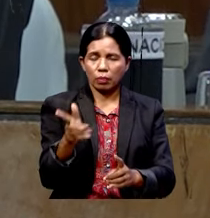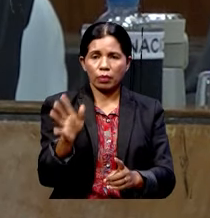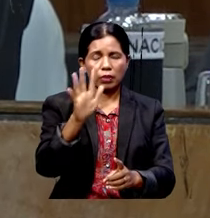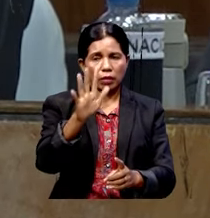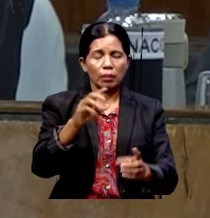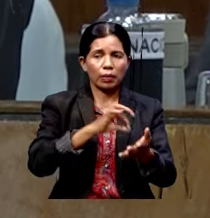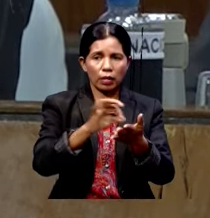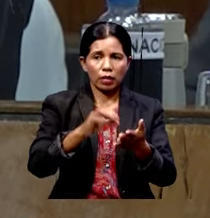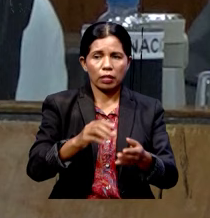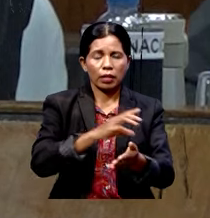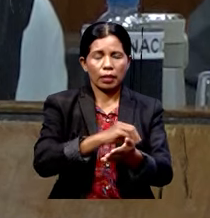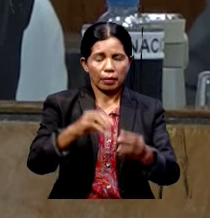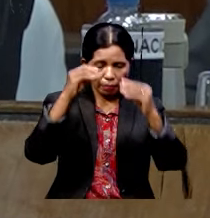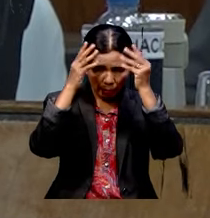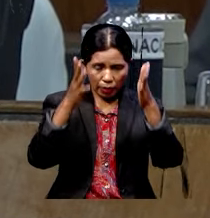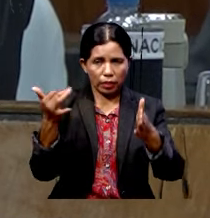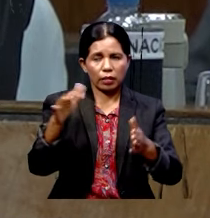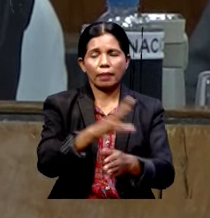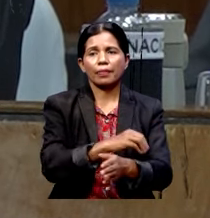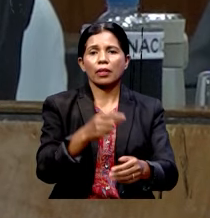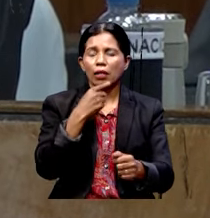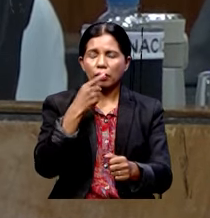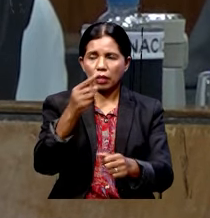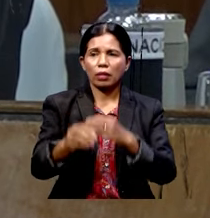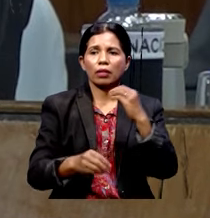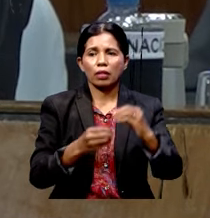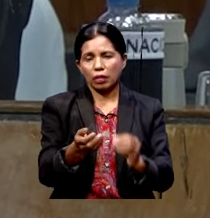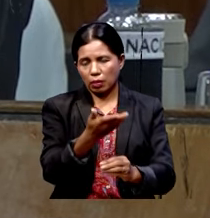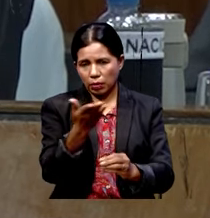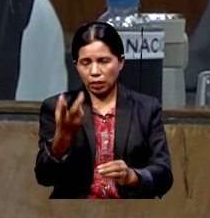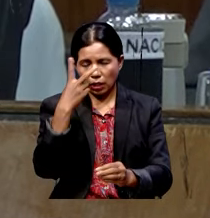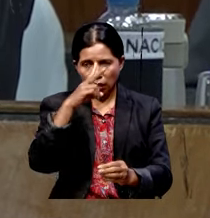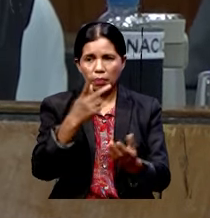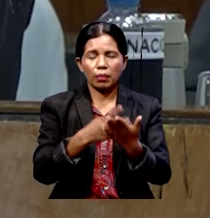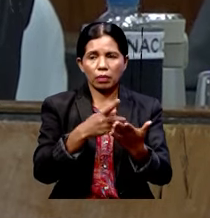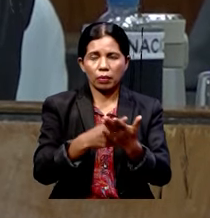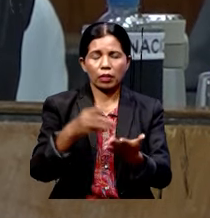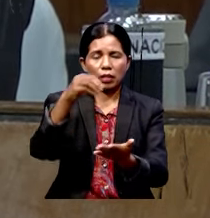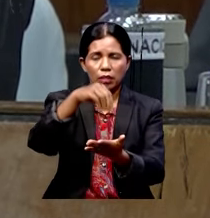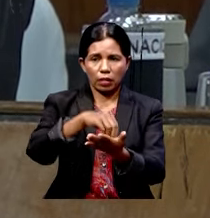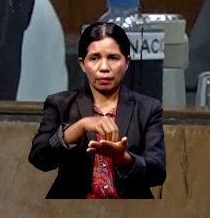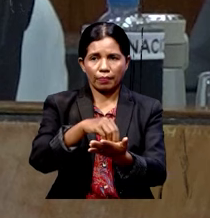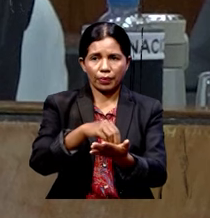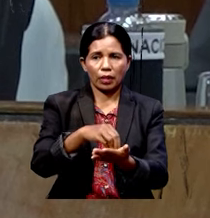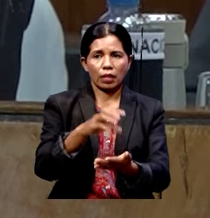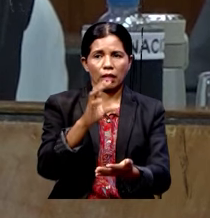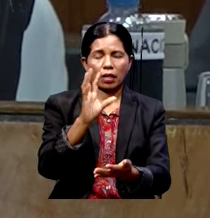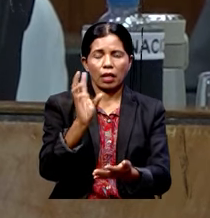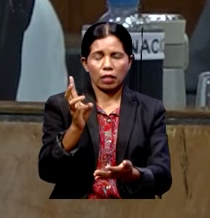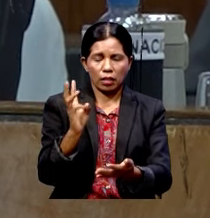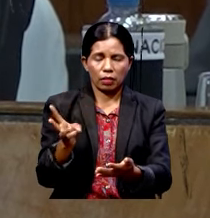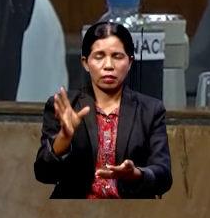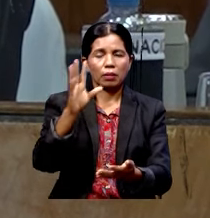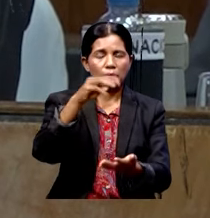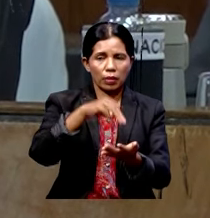halotar formação para professores xira. E mostra a tua tete que a proposta de carreira proposta é a alocação 70 milhões e tal